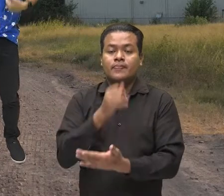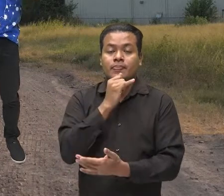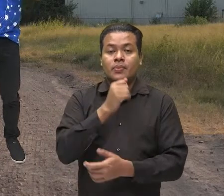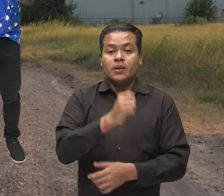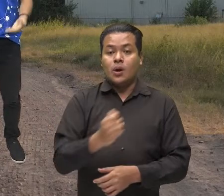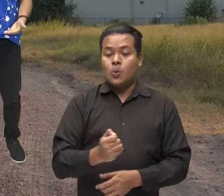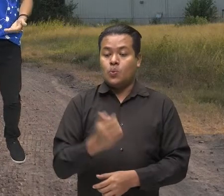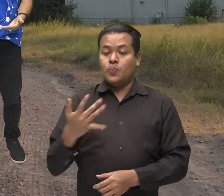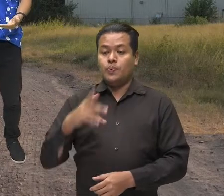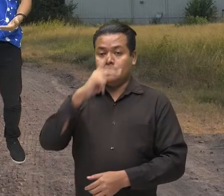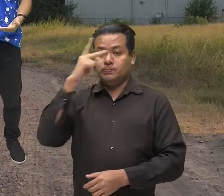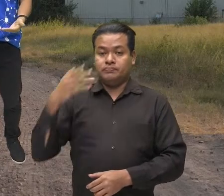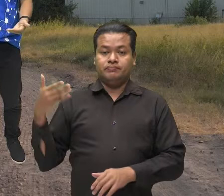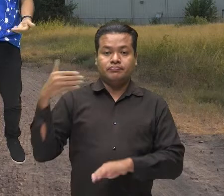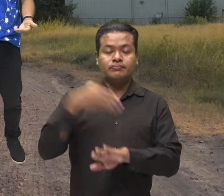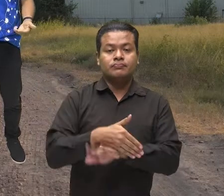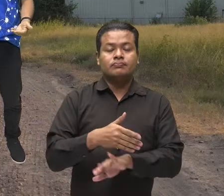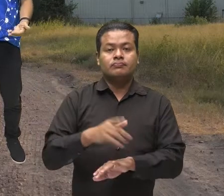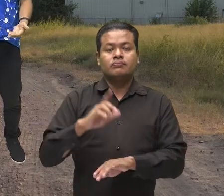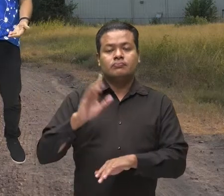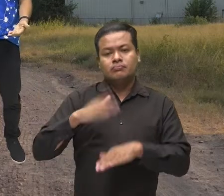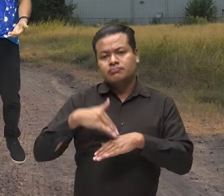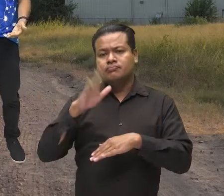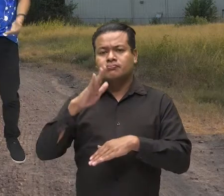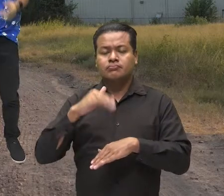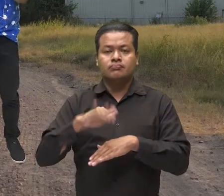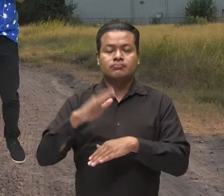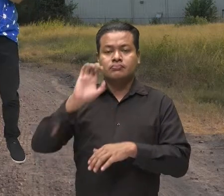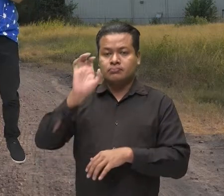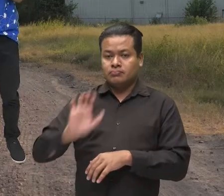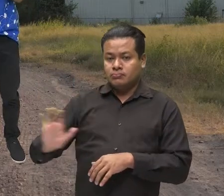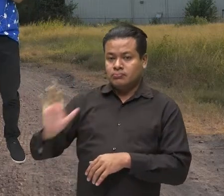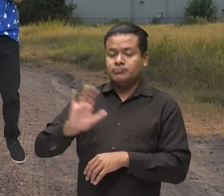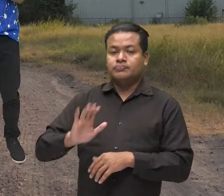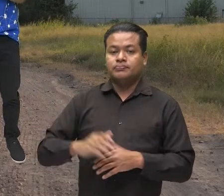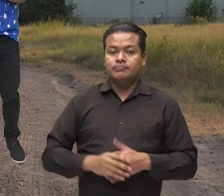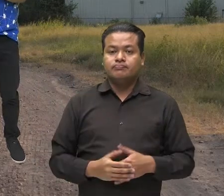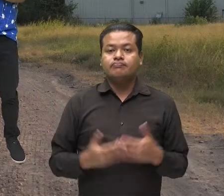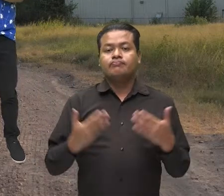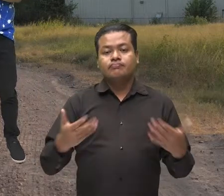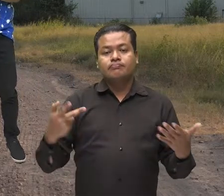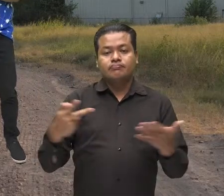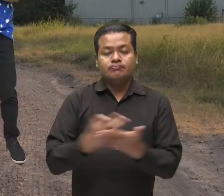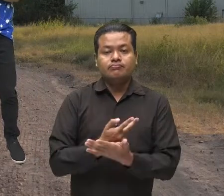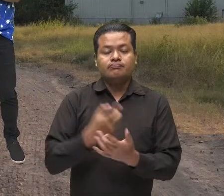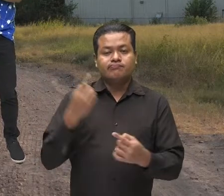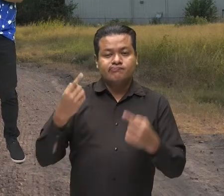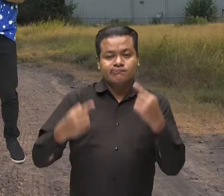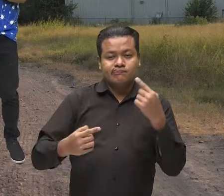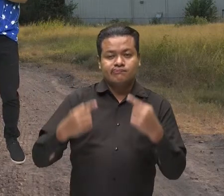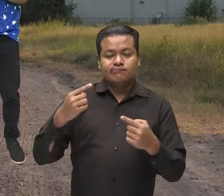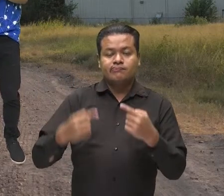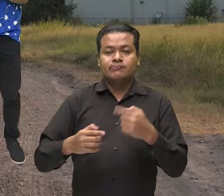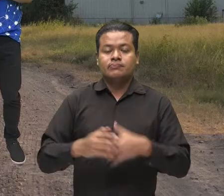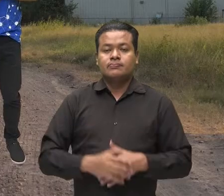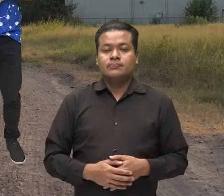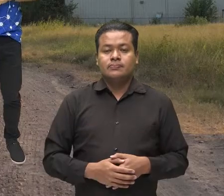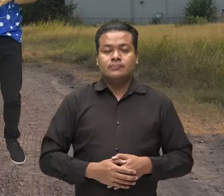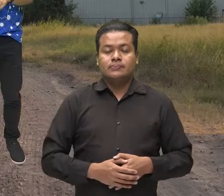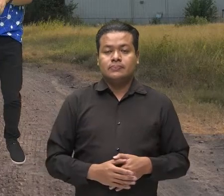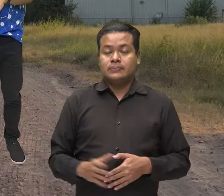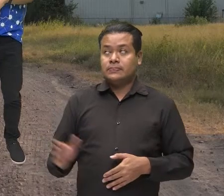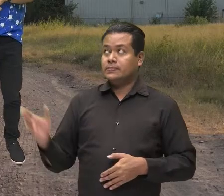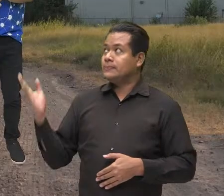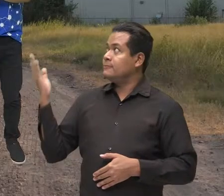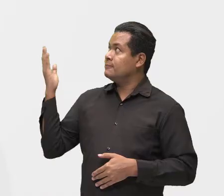pessoas que vêm desses países tem sido cada vez maior na Europa, né? E isso acaba gerando um conflito muito grande. Vamos ver novamente aí na tela,